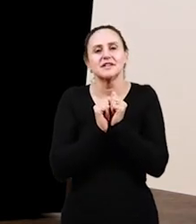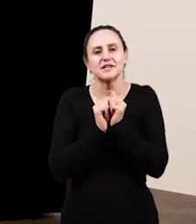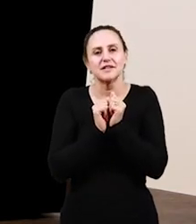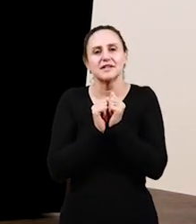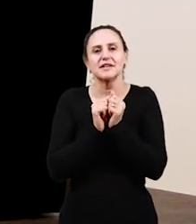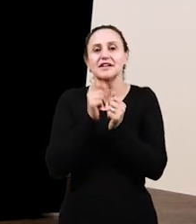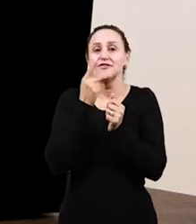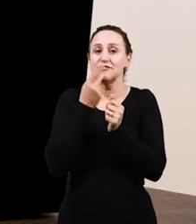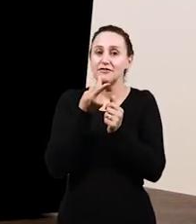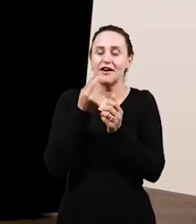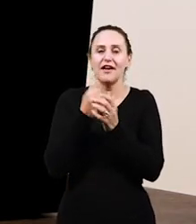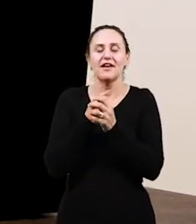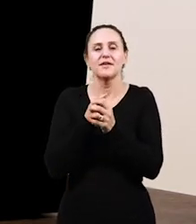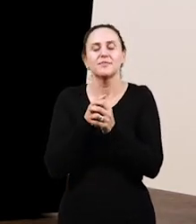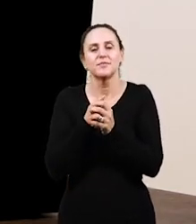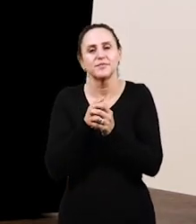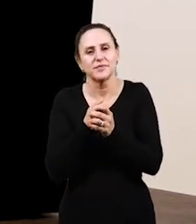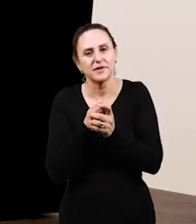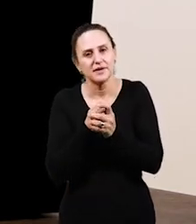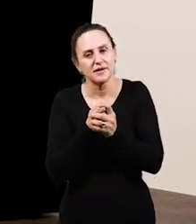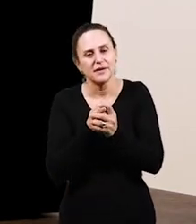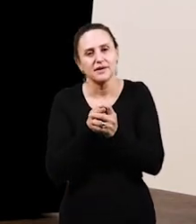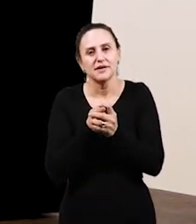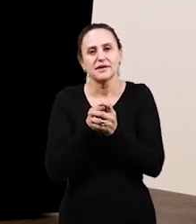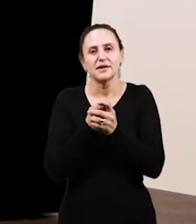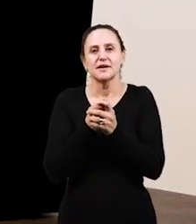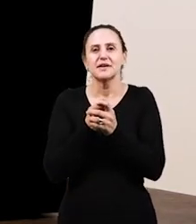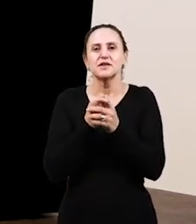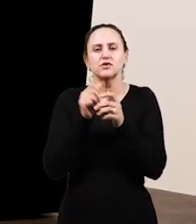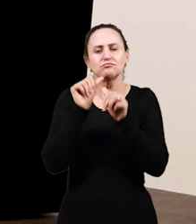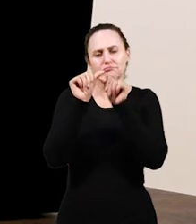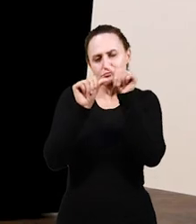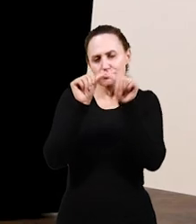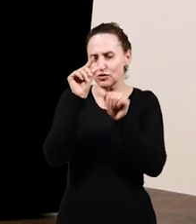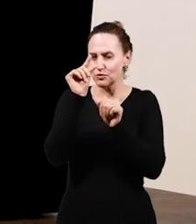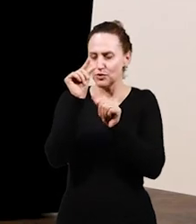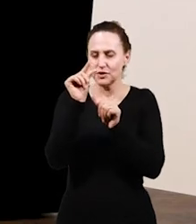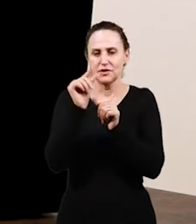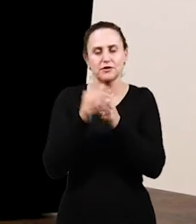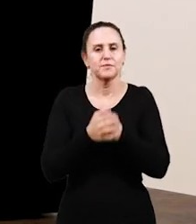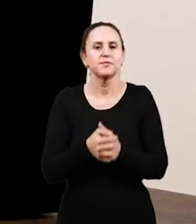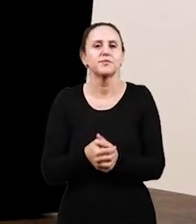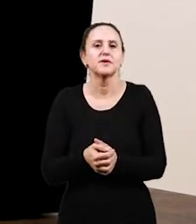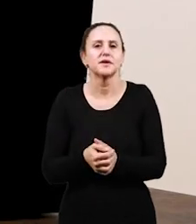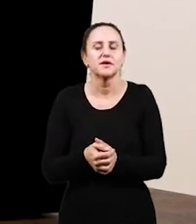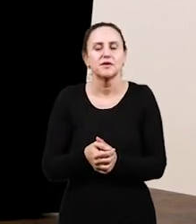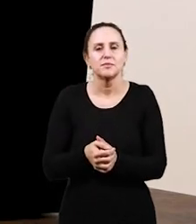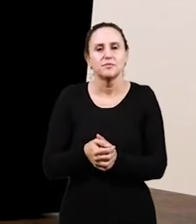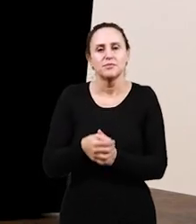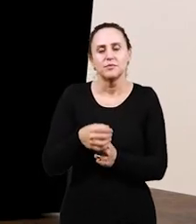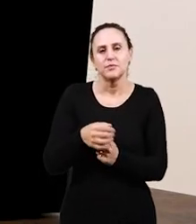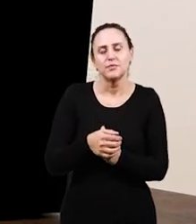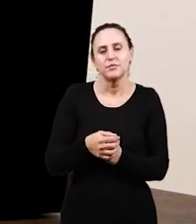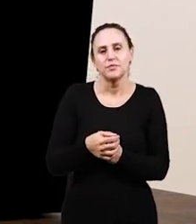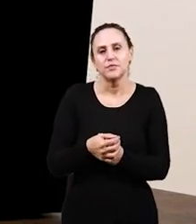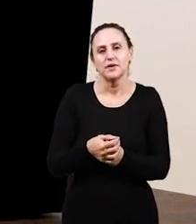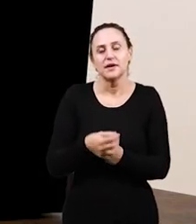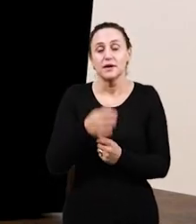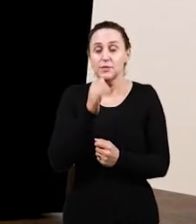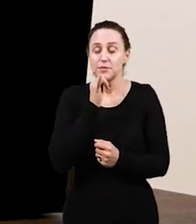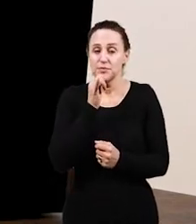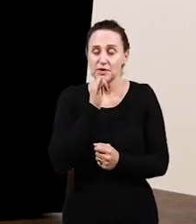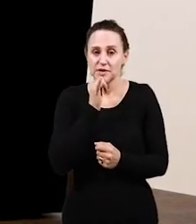morfemas ele chamava de monemas isso varia um pouquinho de autor para autor mas o sentido é o mesmo por exemplo o